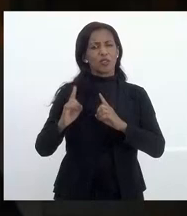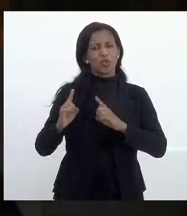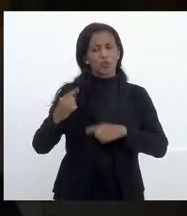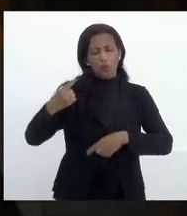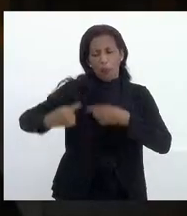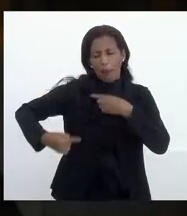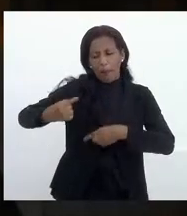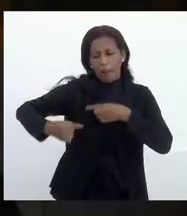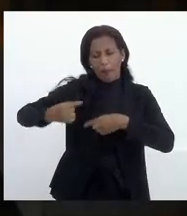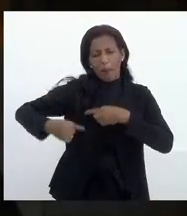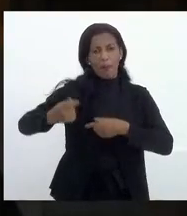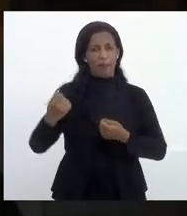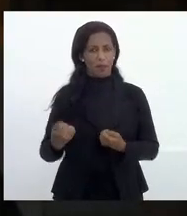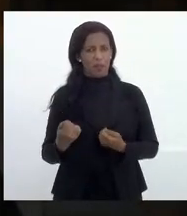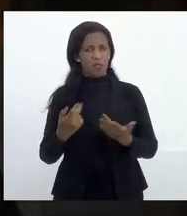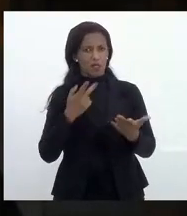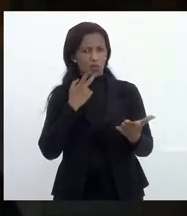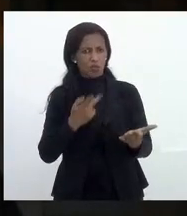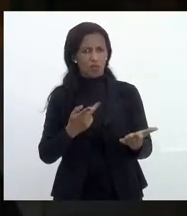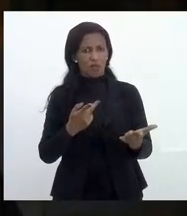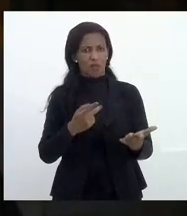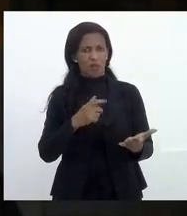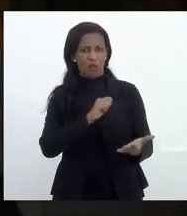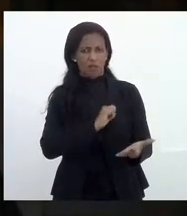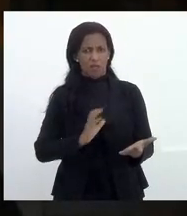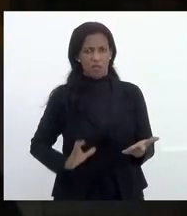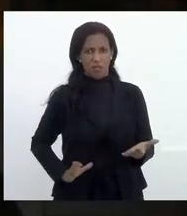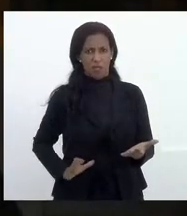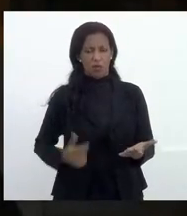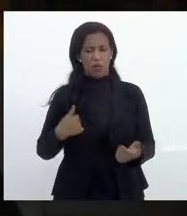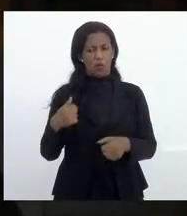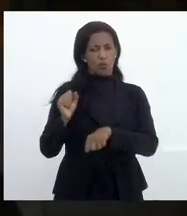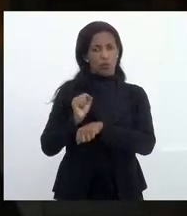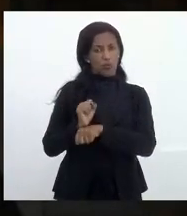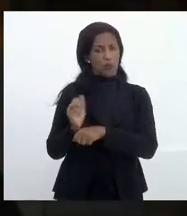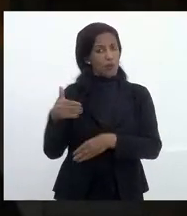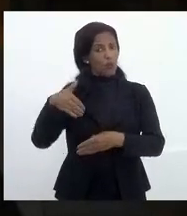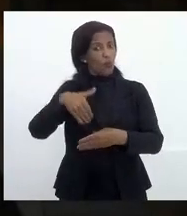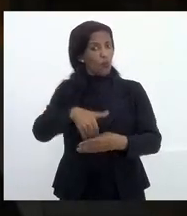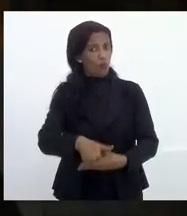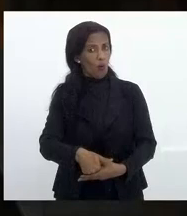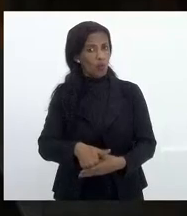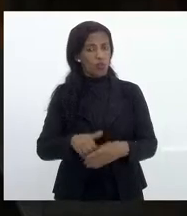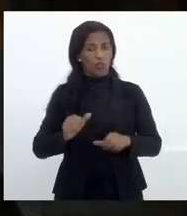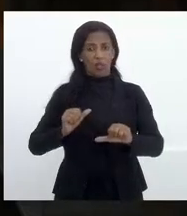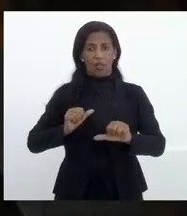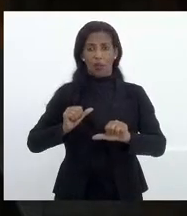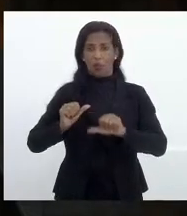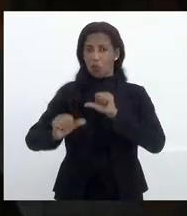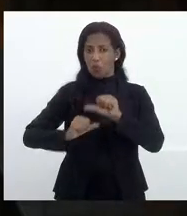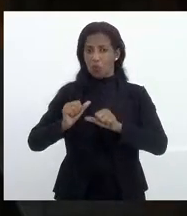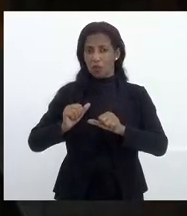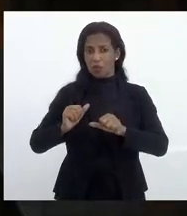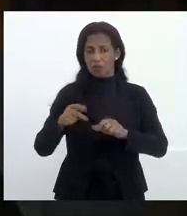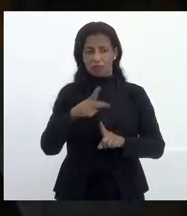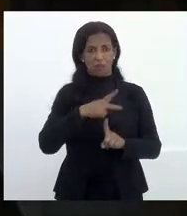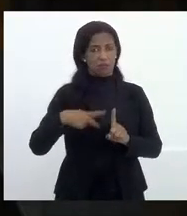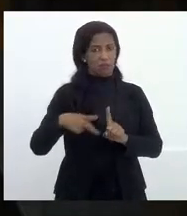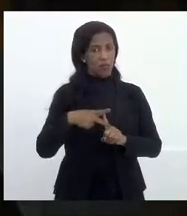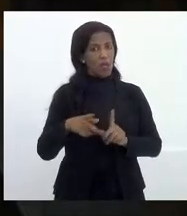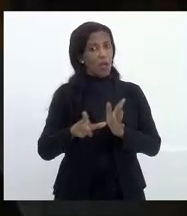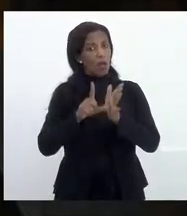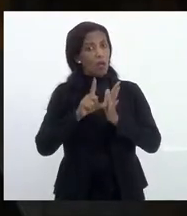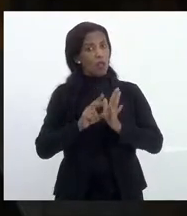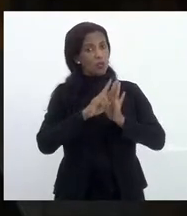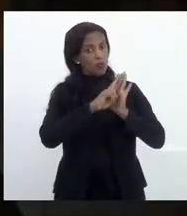discussão toda que a gente está fazendo Eu já coloquei a presidente da casa Graciliano eu espero que a gente não vote nenhuma mudança na Previdência antes de